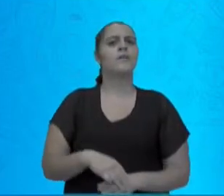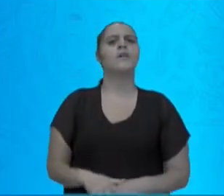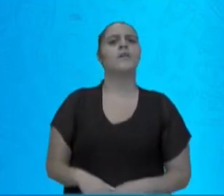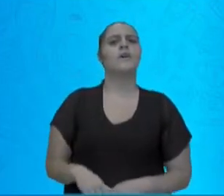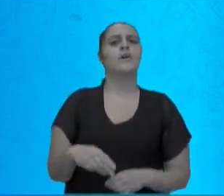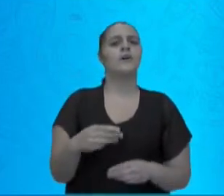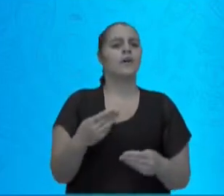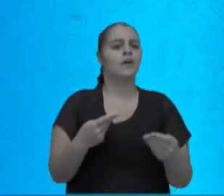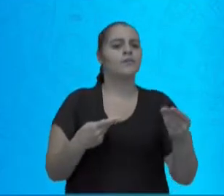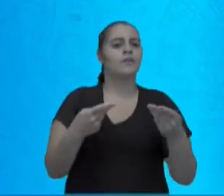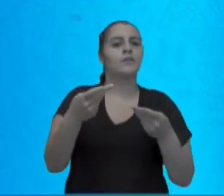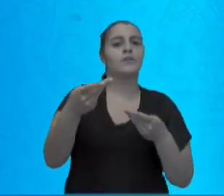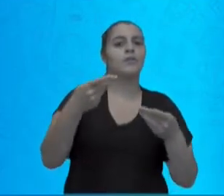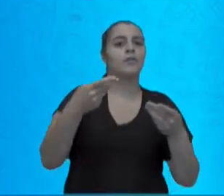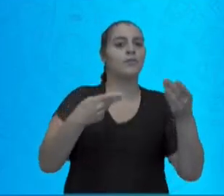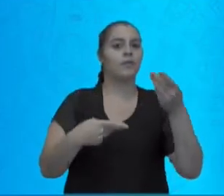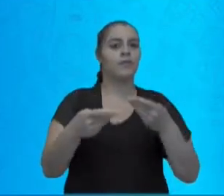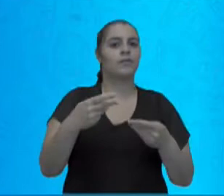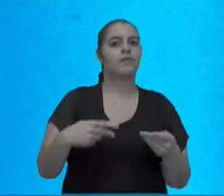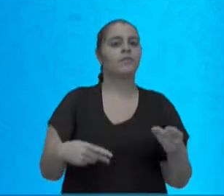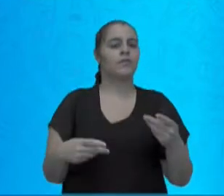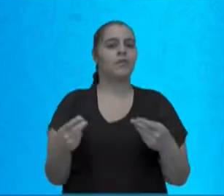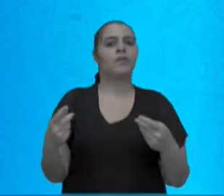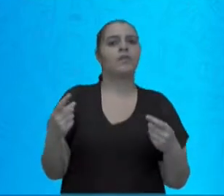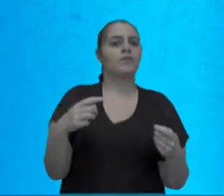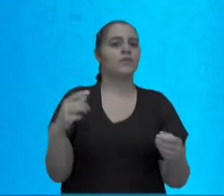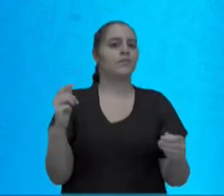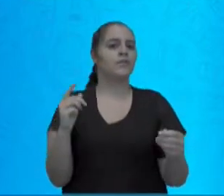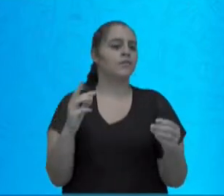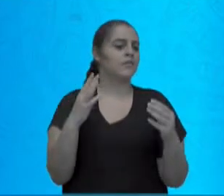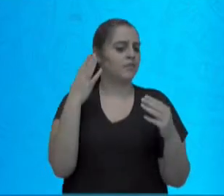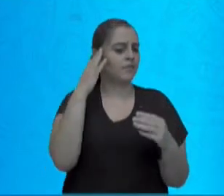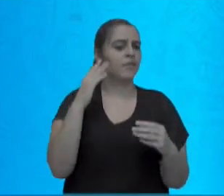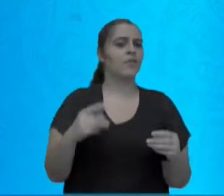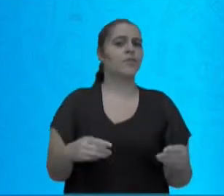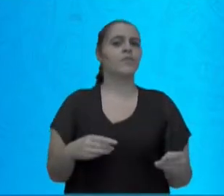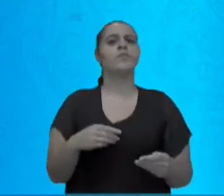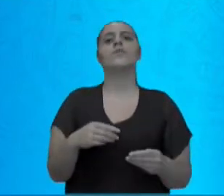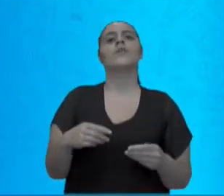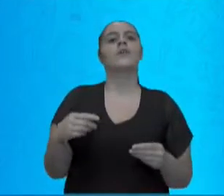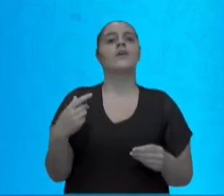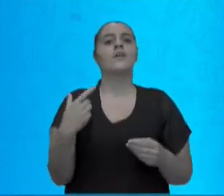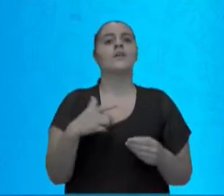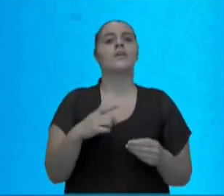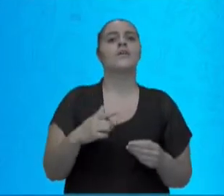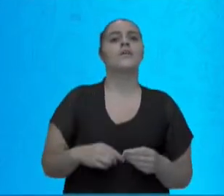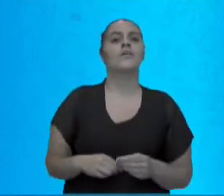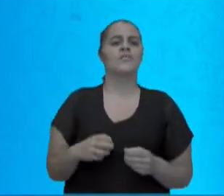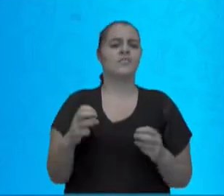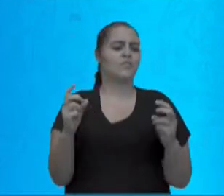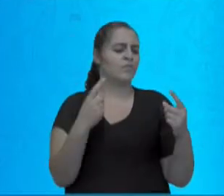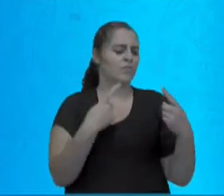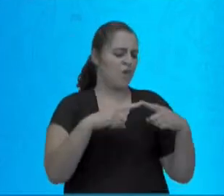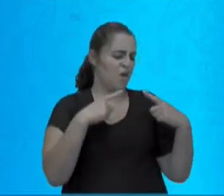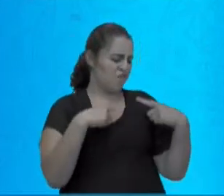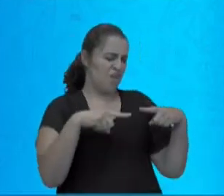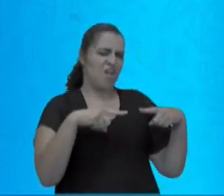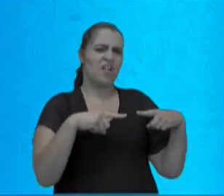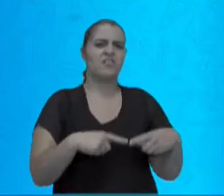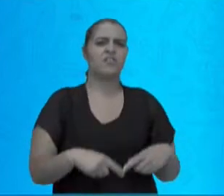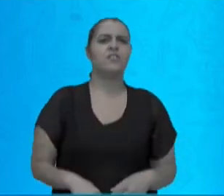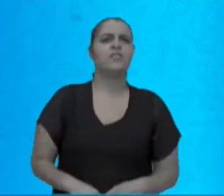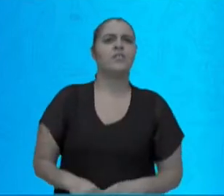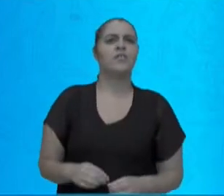essas relações, essas ligações internacionais e até mesmo os conflitos.